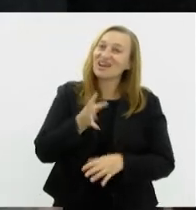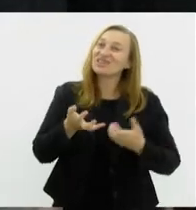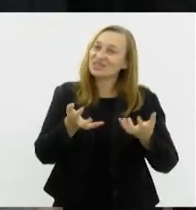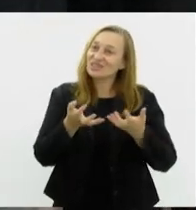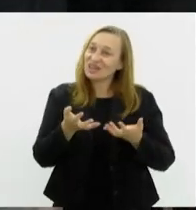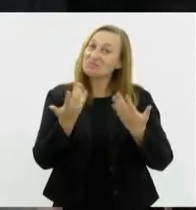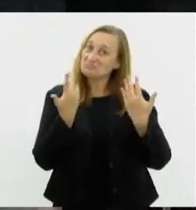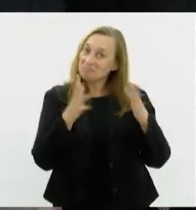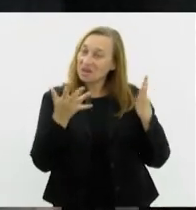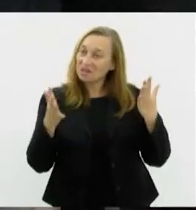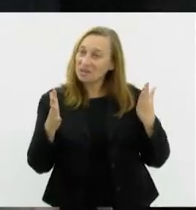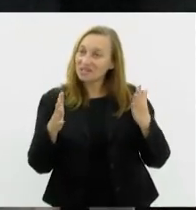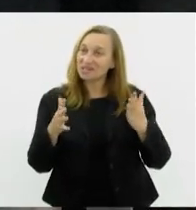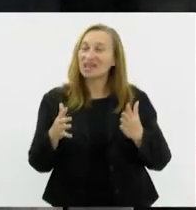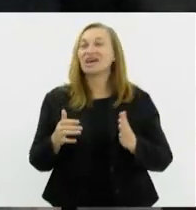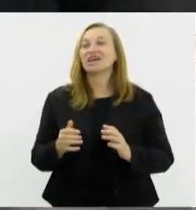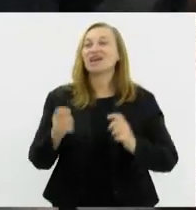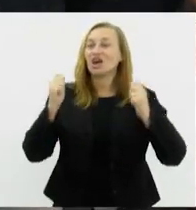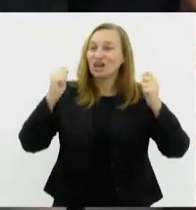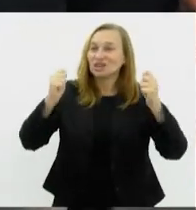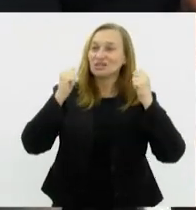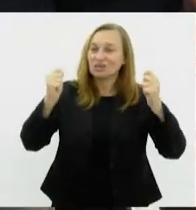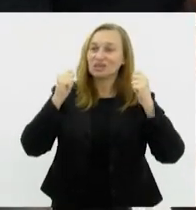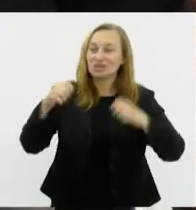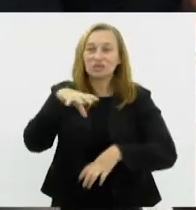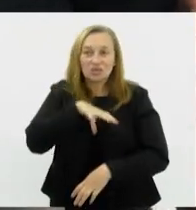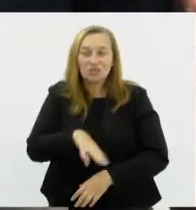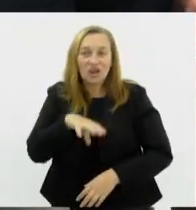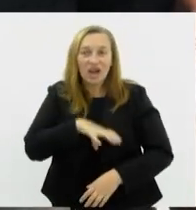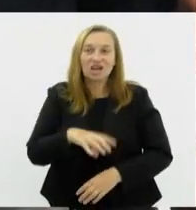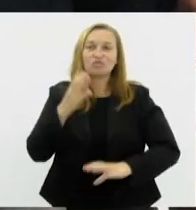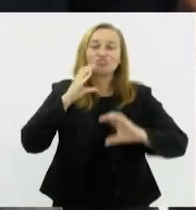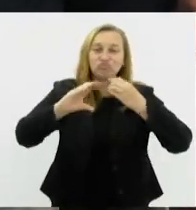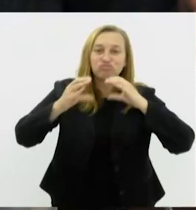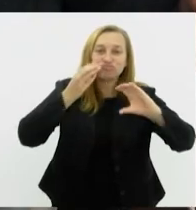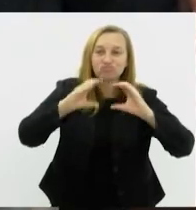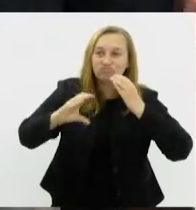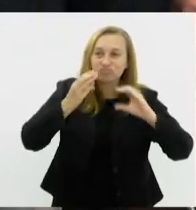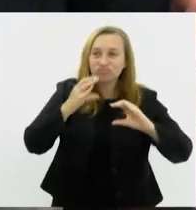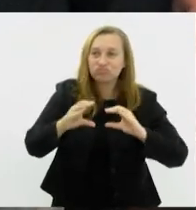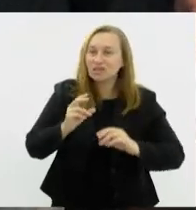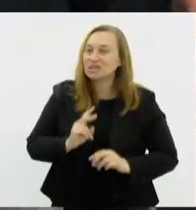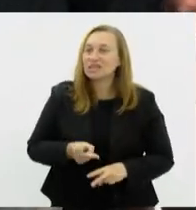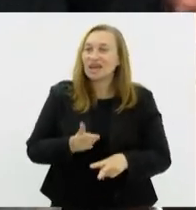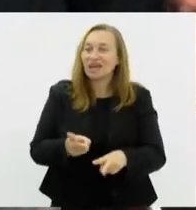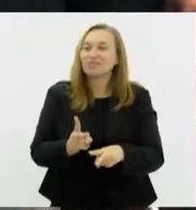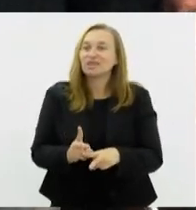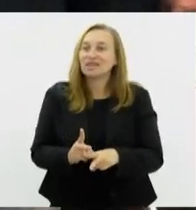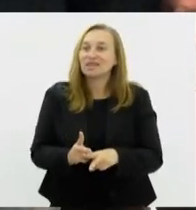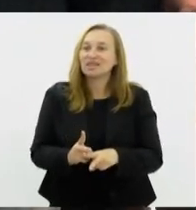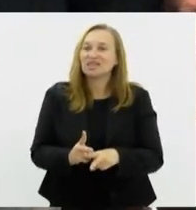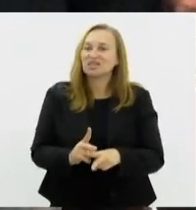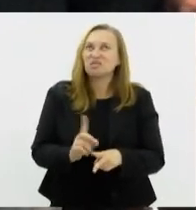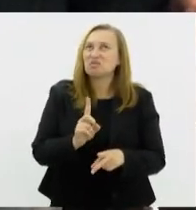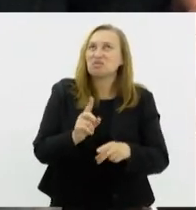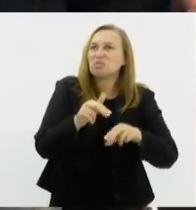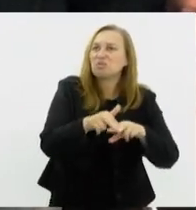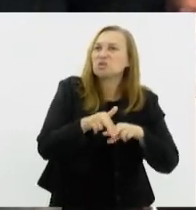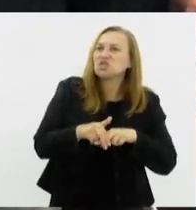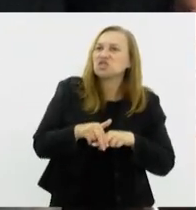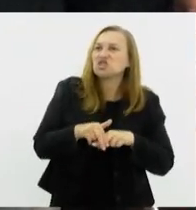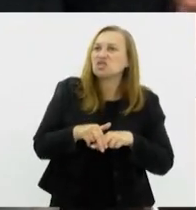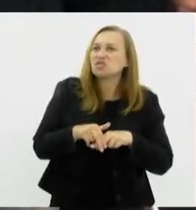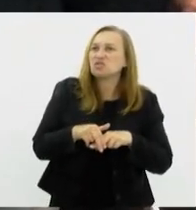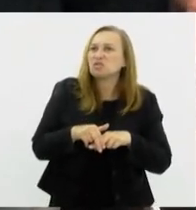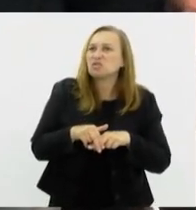fazer um elogio à torcida do Vasco, que cantou o tempo inteiro, empolgou o time o tempo inteiro, não foi por conta de uma